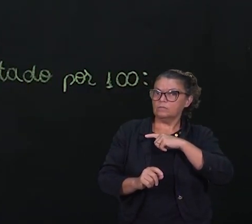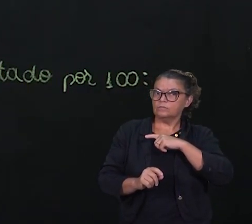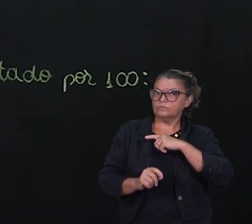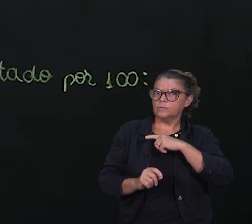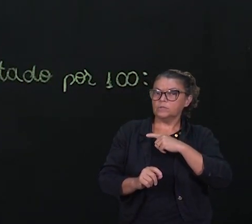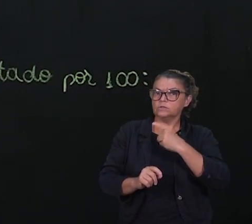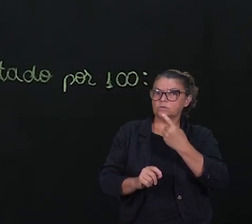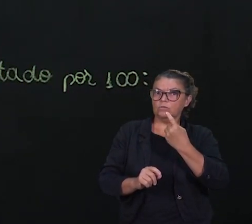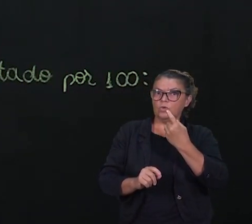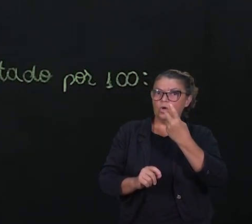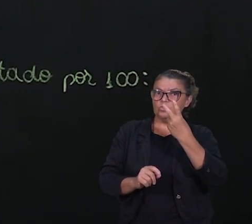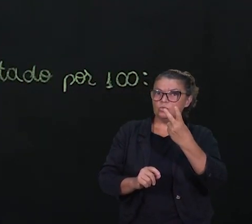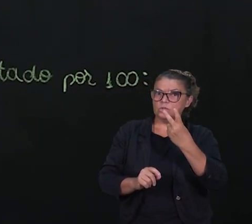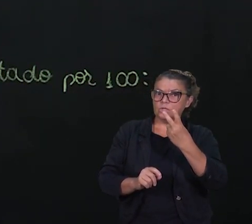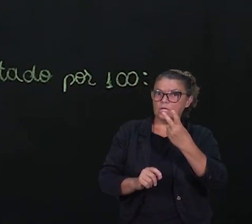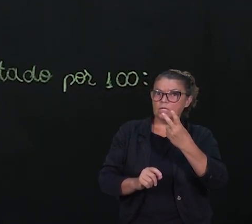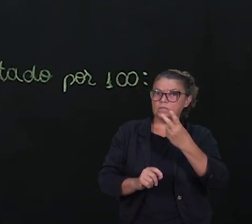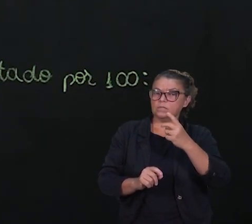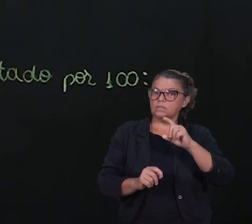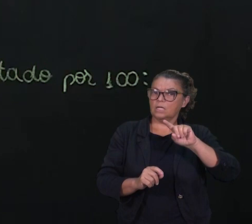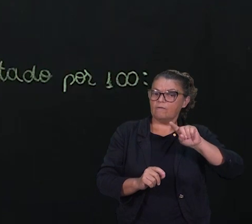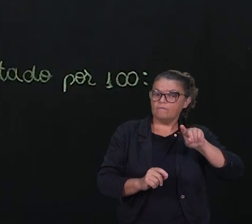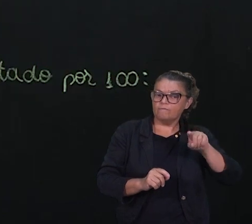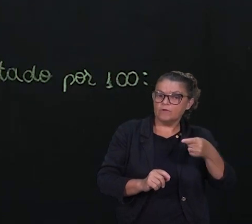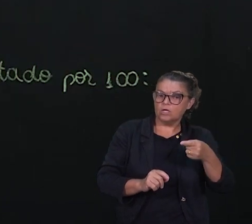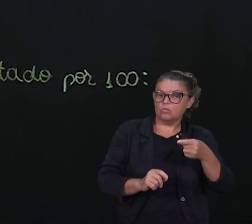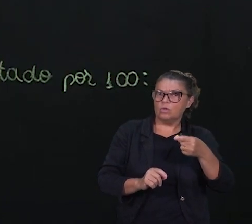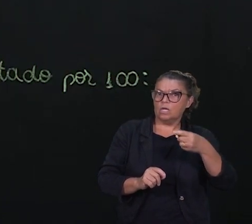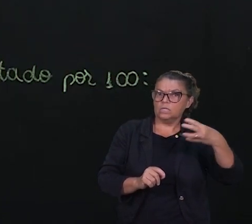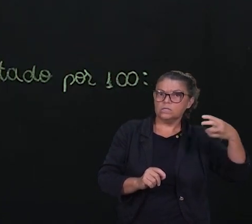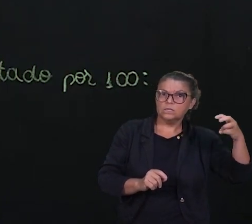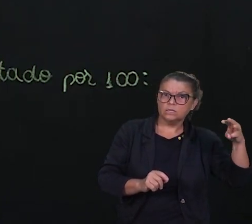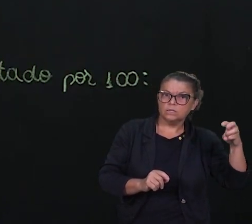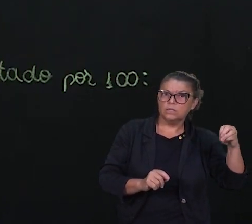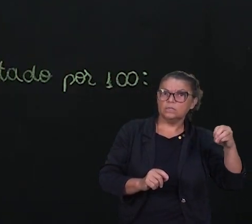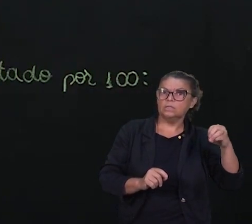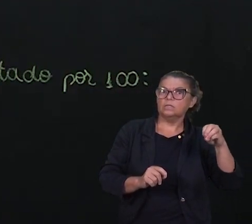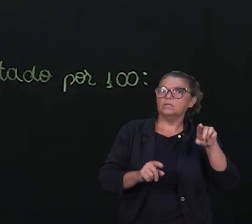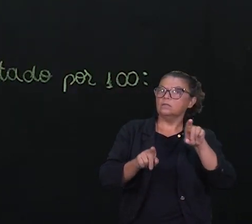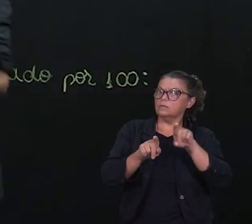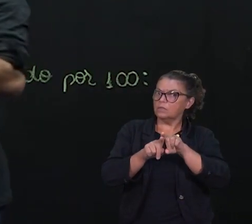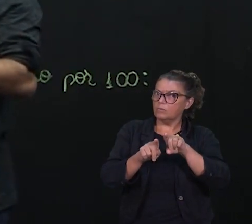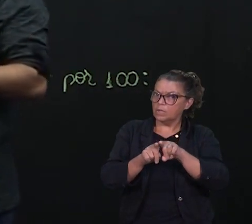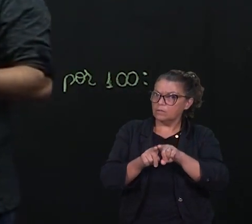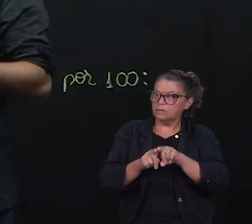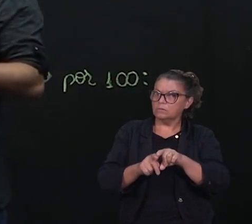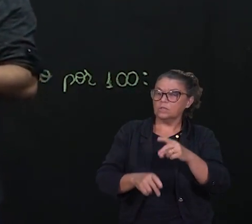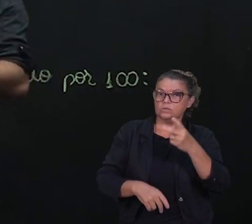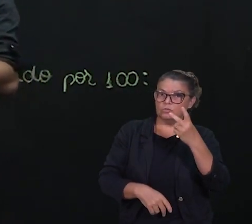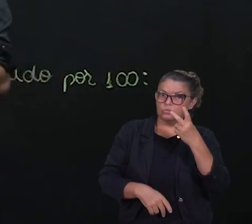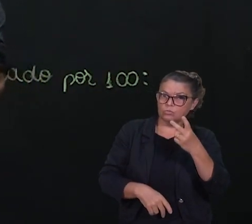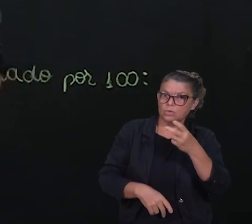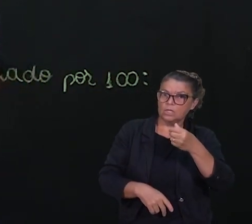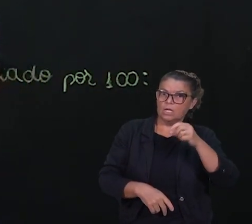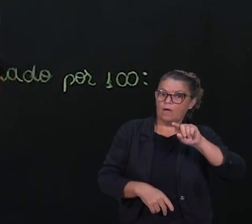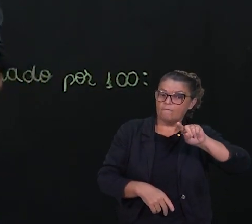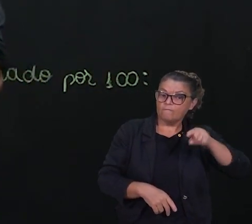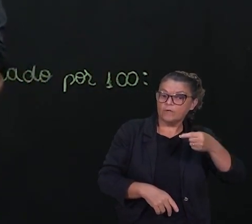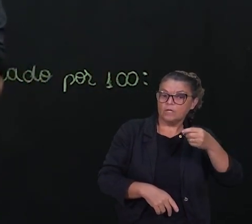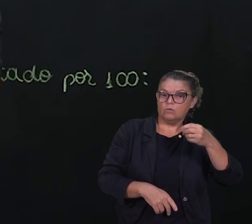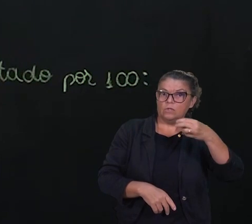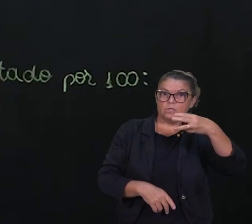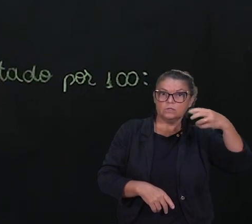duas casas decimais. Assim como também os 30 centavos possuem duas casas